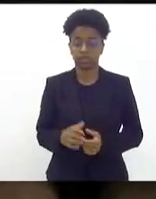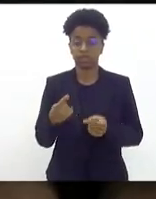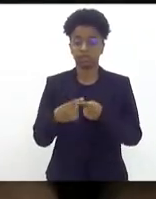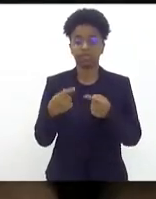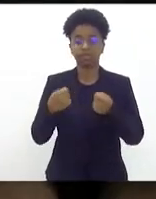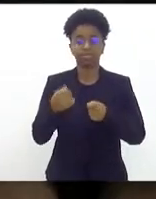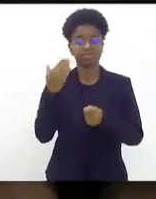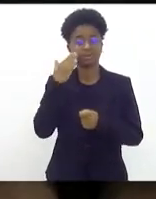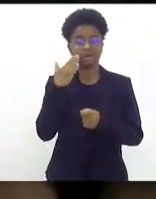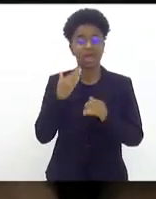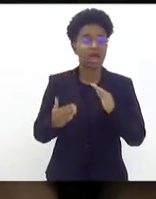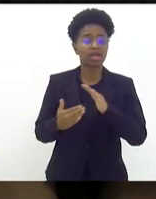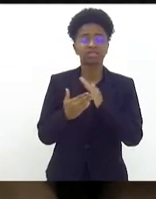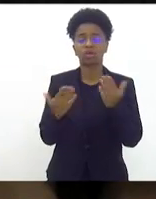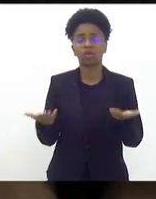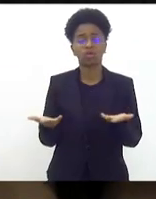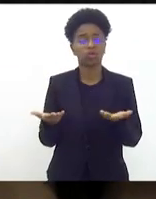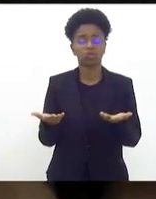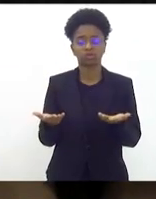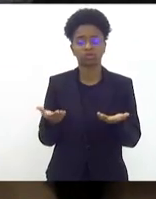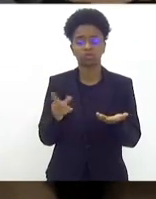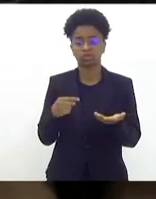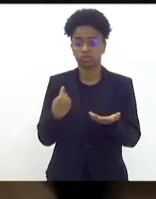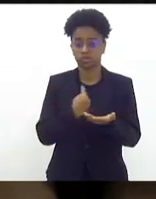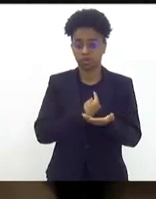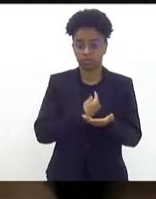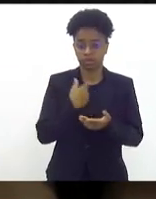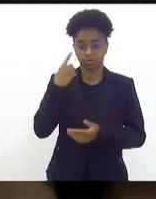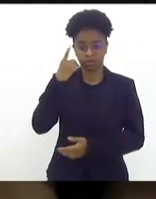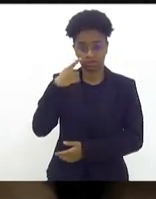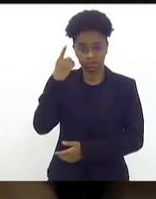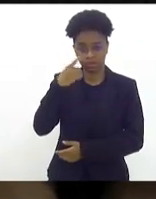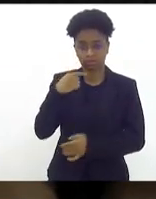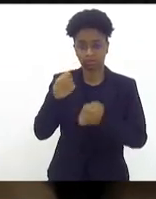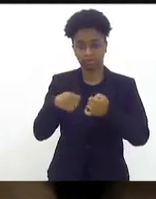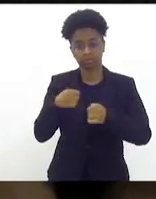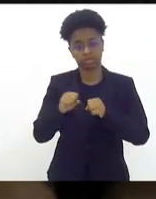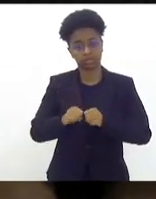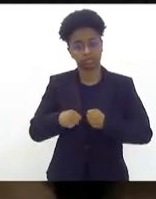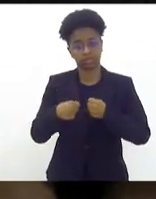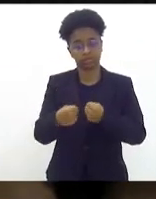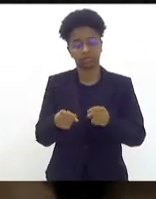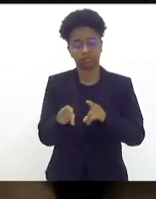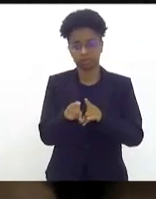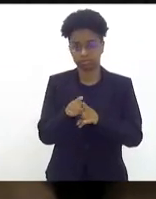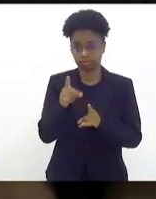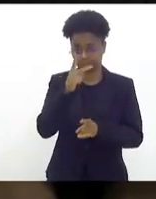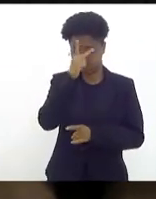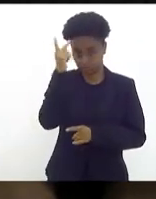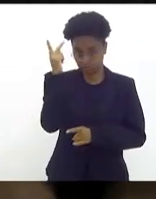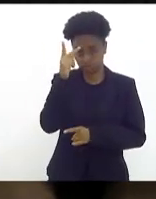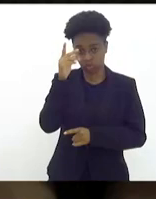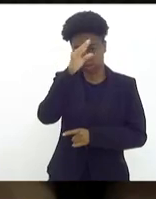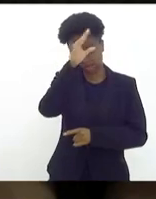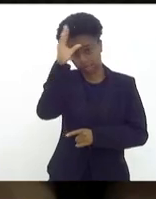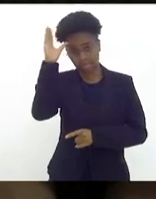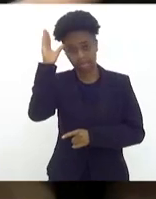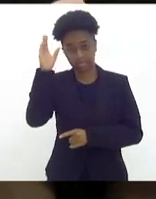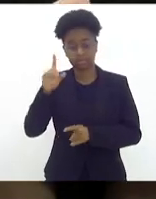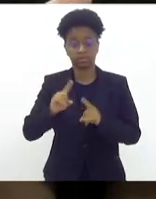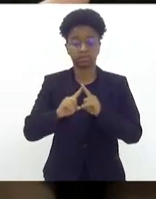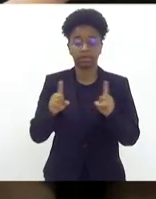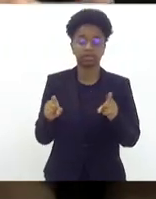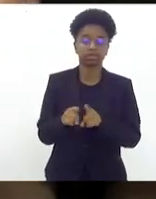nós, consumidores, né? E nós, deputados, que temos que defender também os consumidores, temos que nos